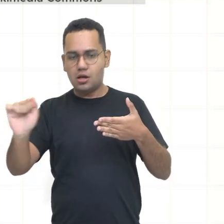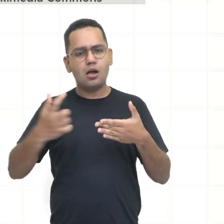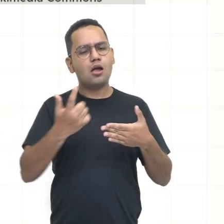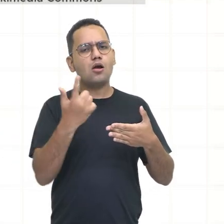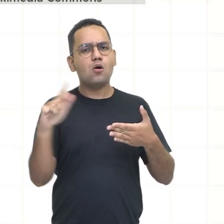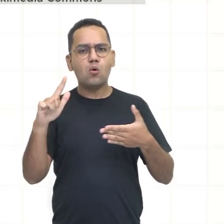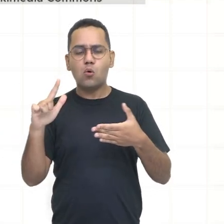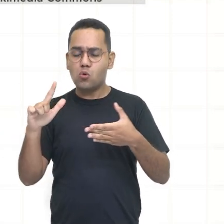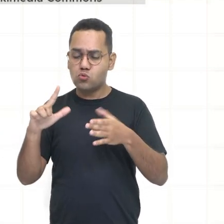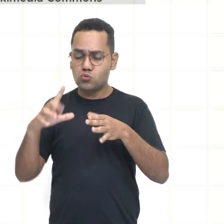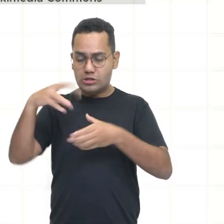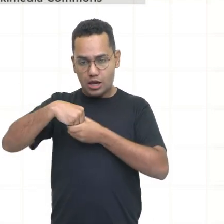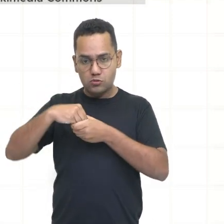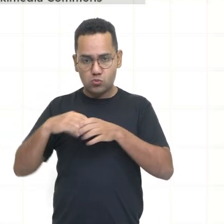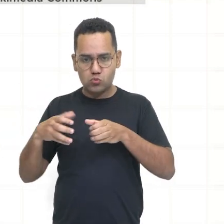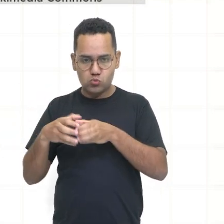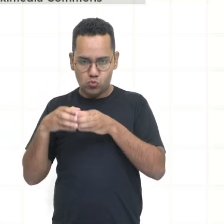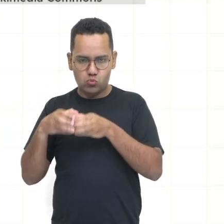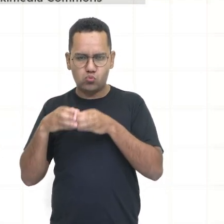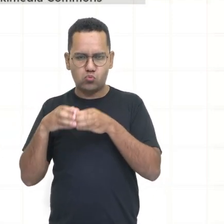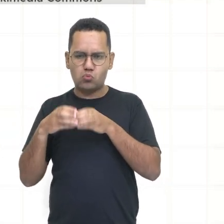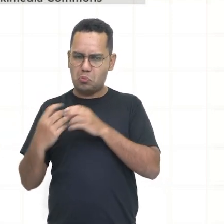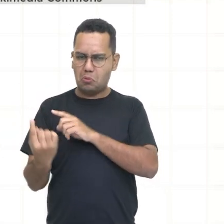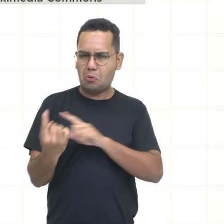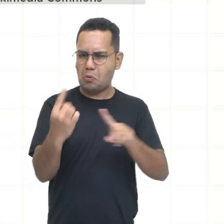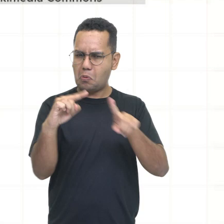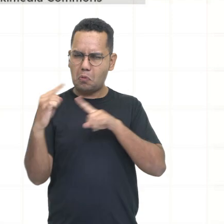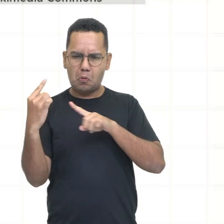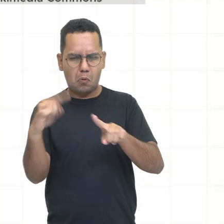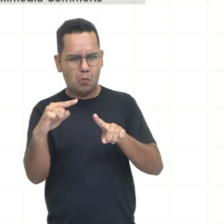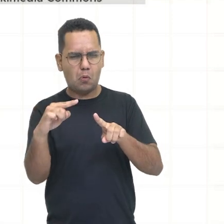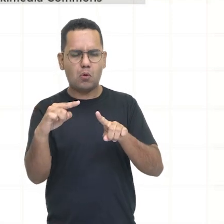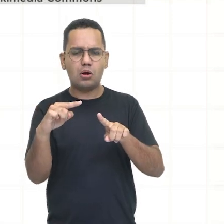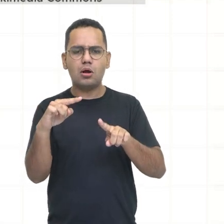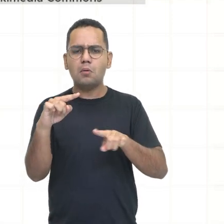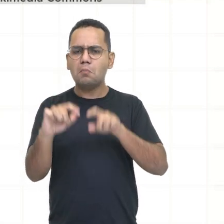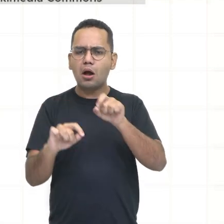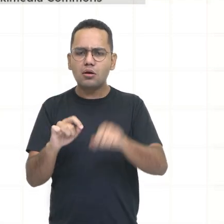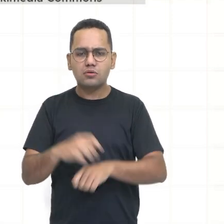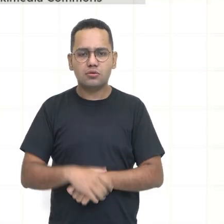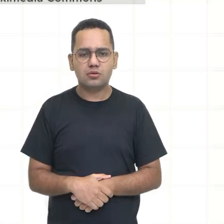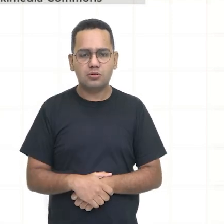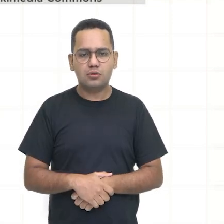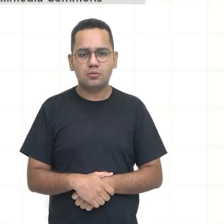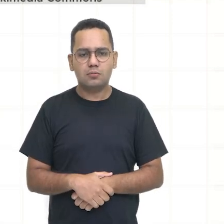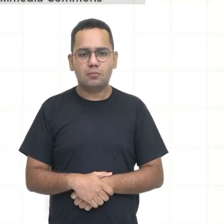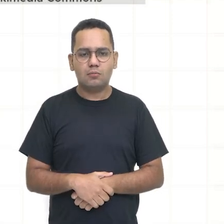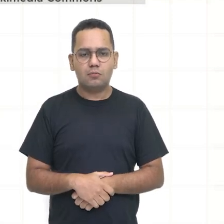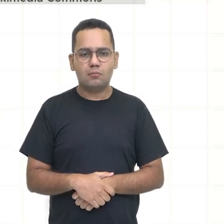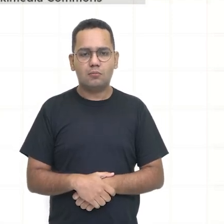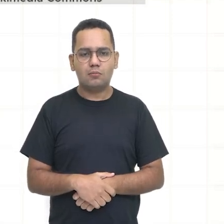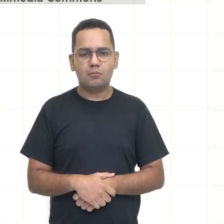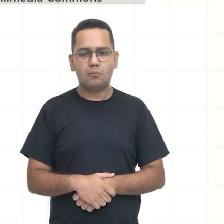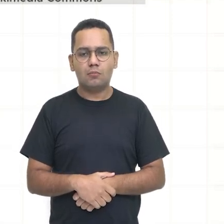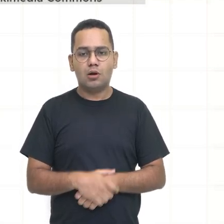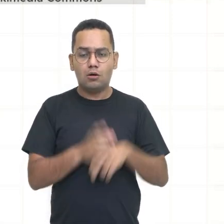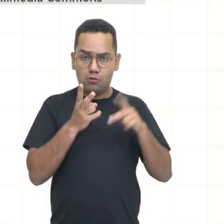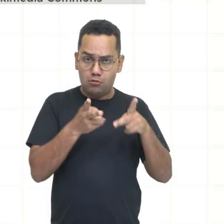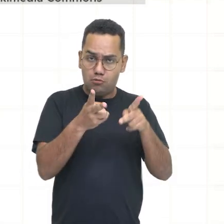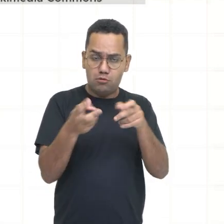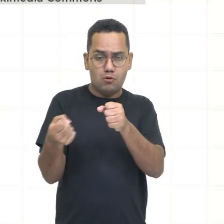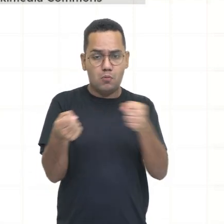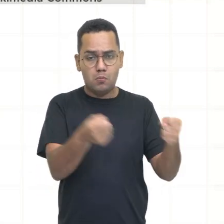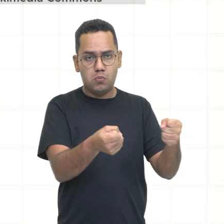para consolidar o poder de Hitler. Mas, professora, a senhora acabou de falar que a SA era justamente um